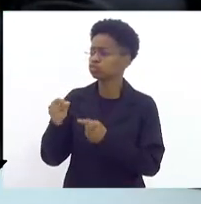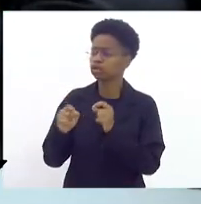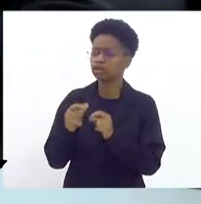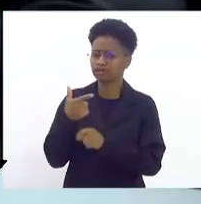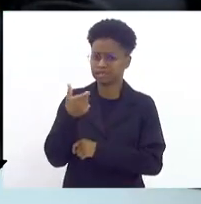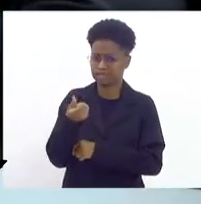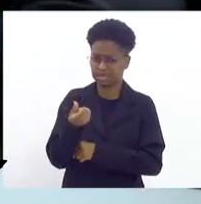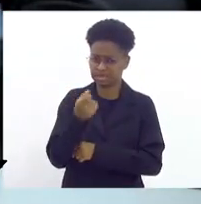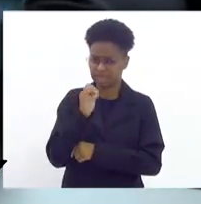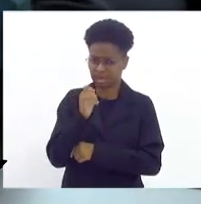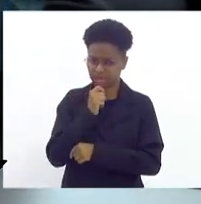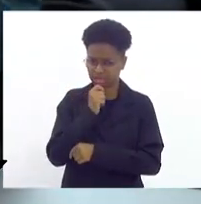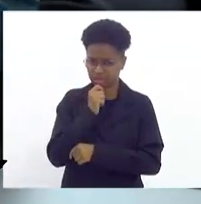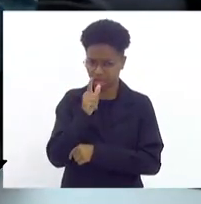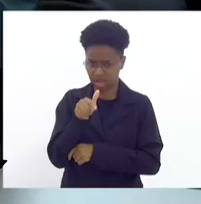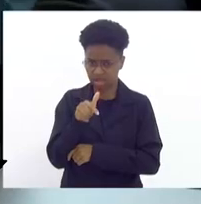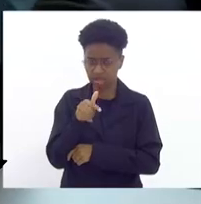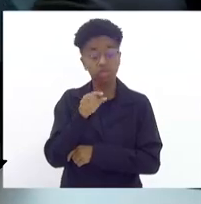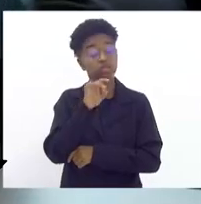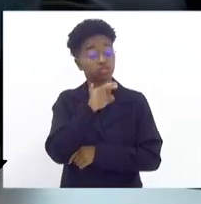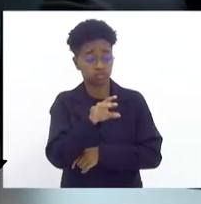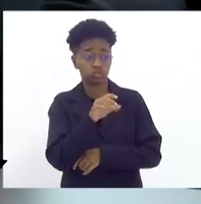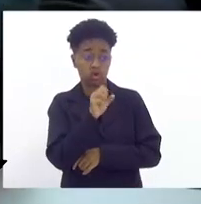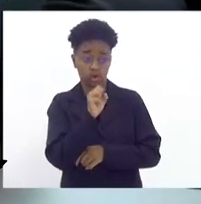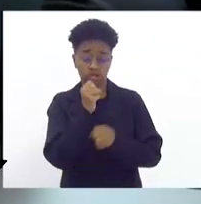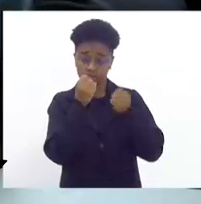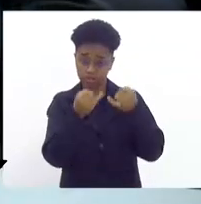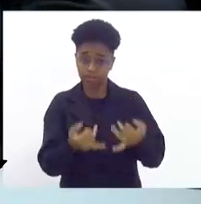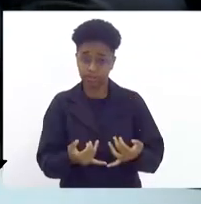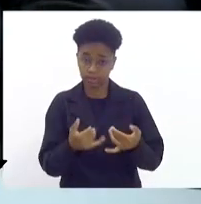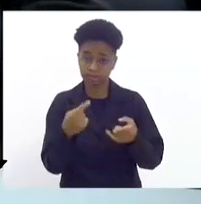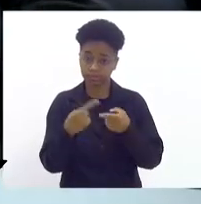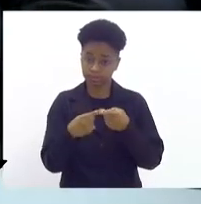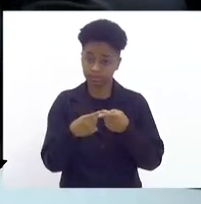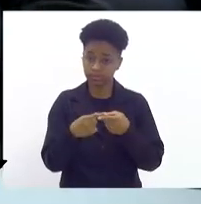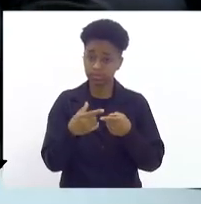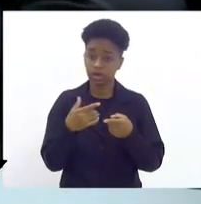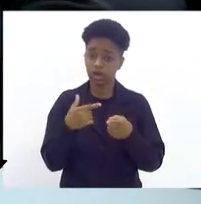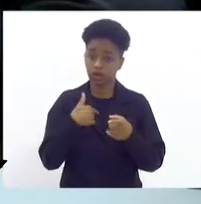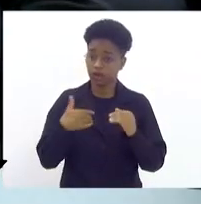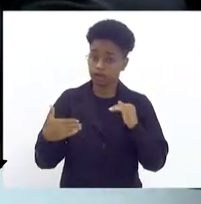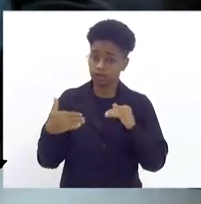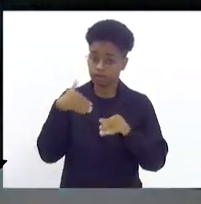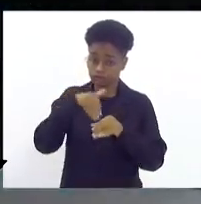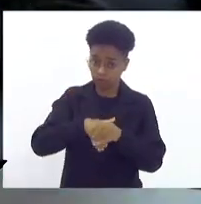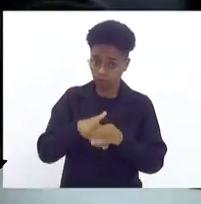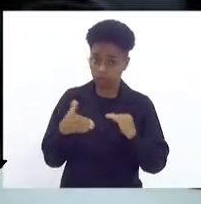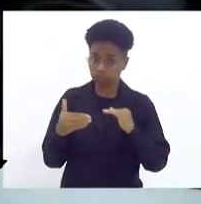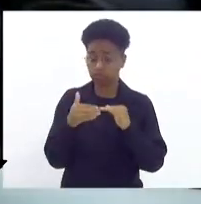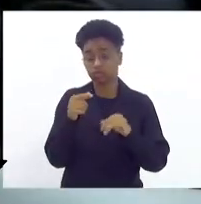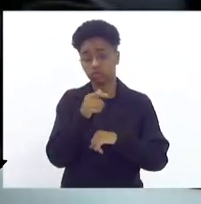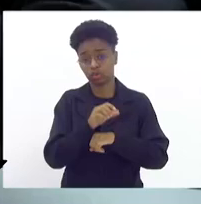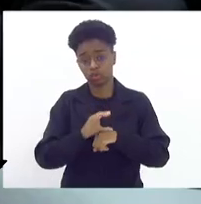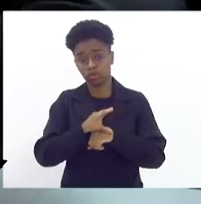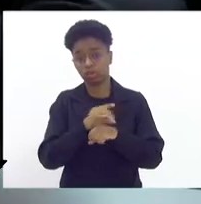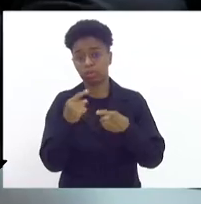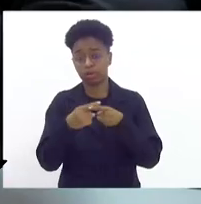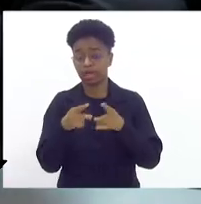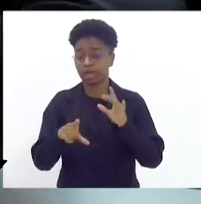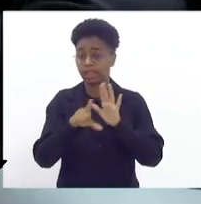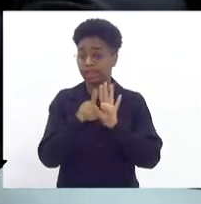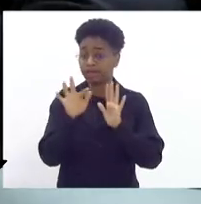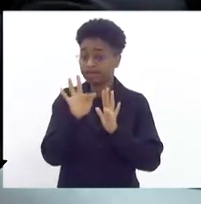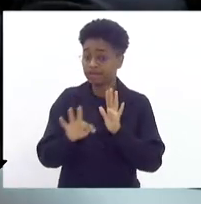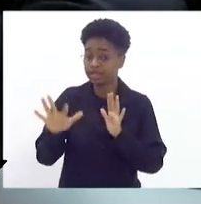26 ainda da pauta? Era só para dizer que a base do voto pela constitucionalidade é que a Lei Federal das